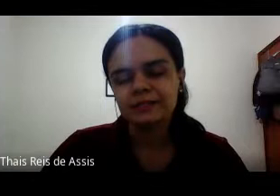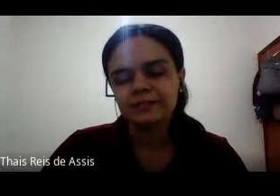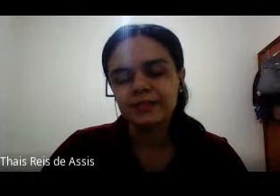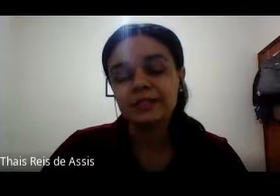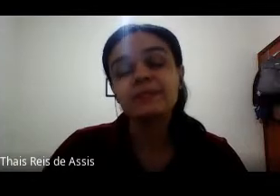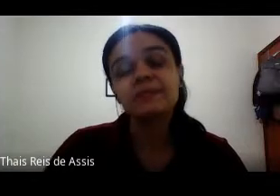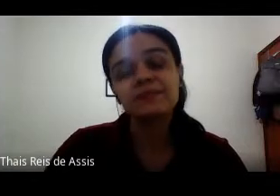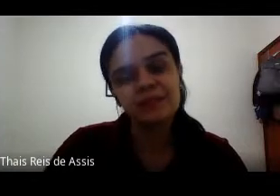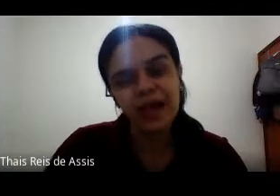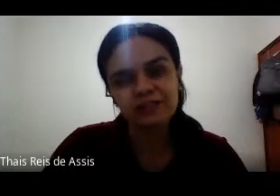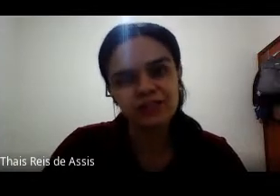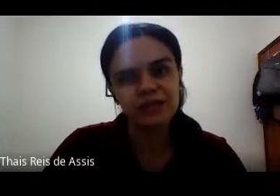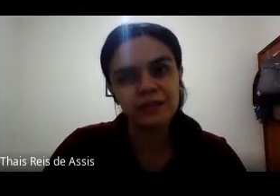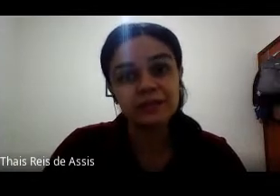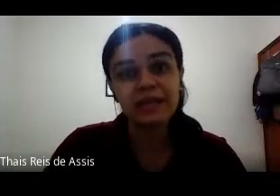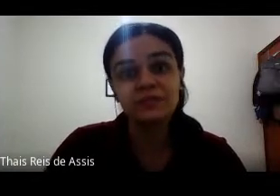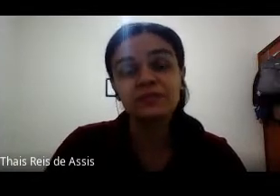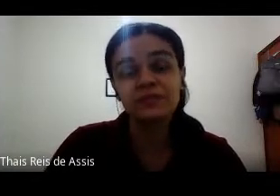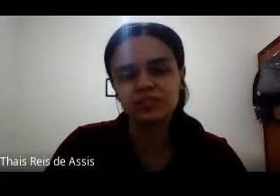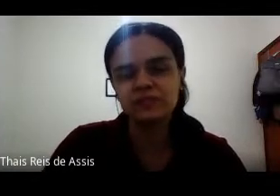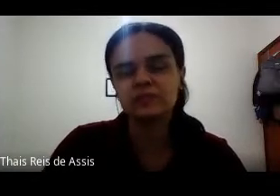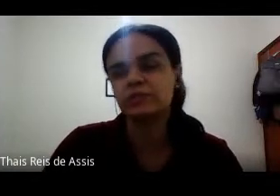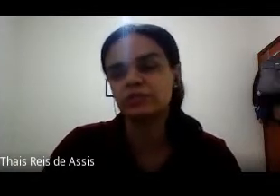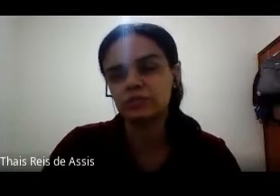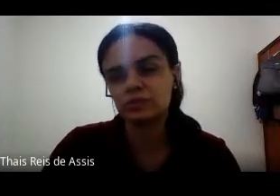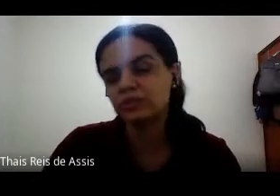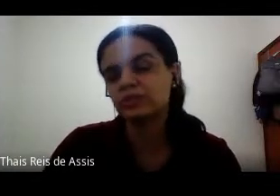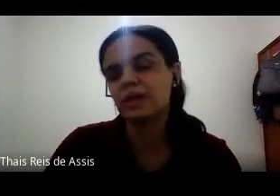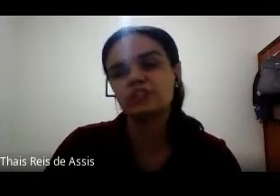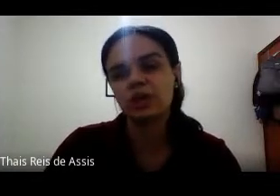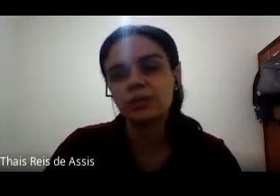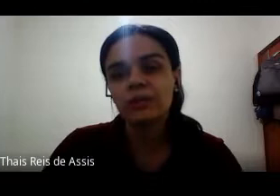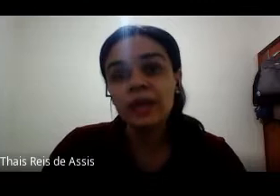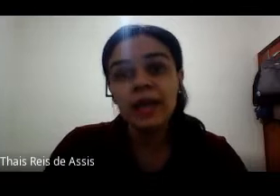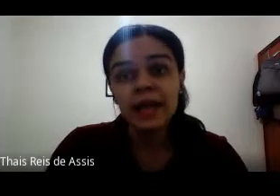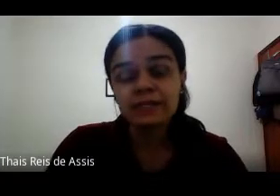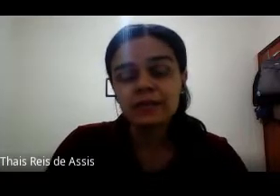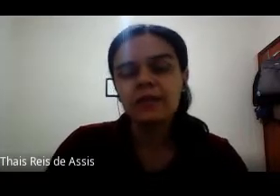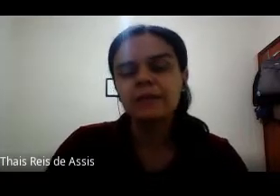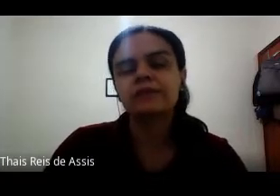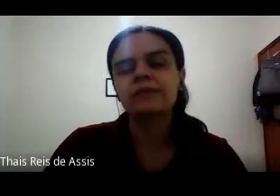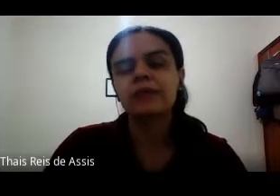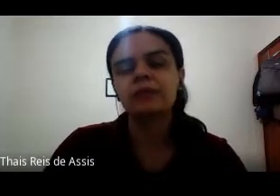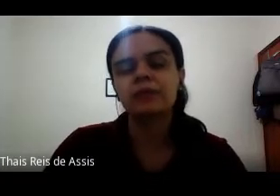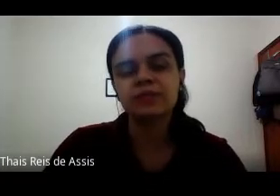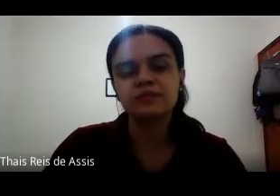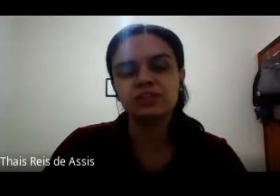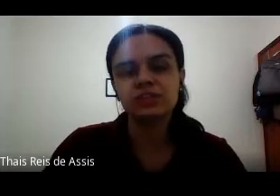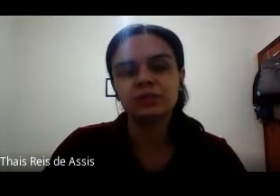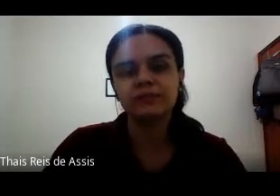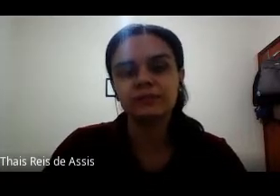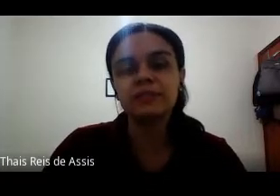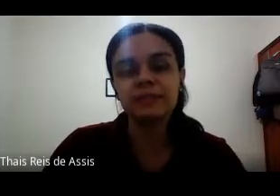as especificidades de cada um, as relações efetivas, como a gente já discutiu na didática 1, elas são um elemento que integra o processo